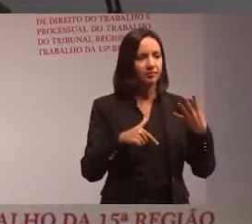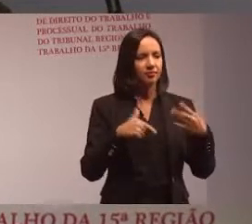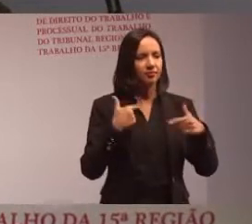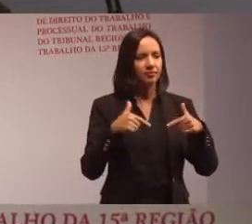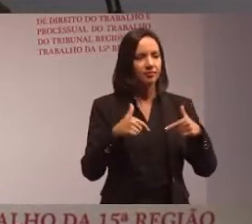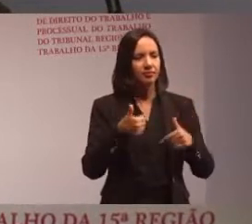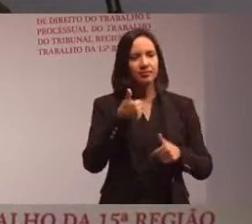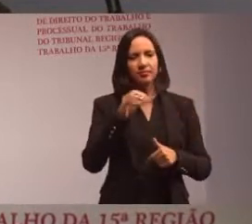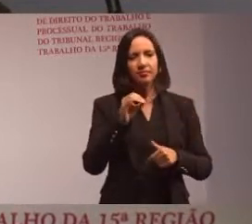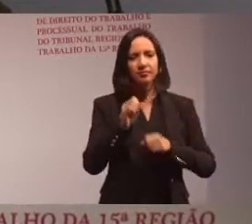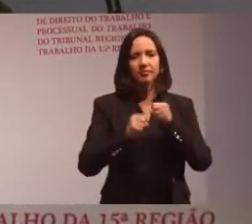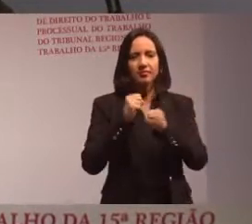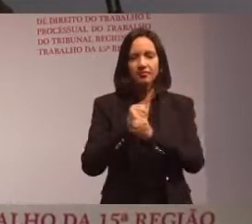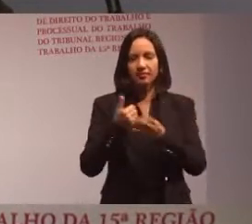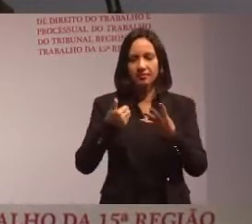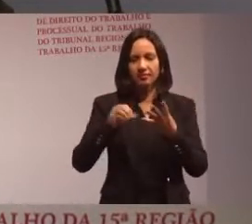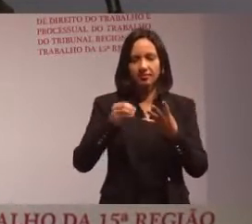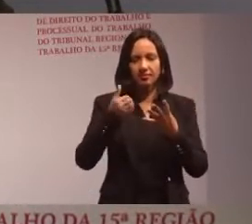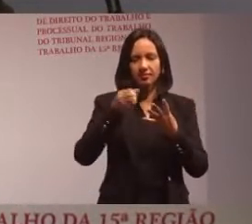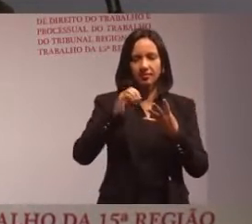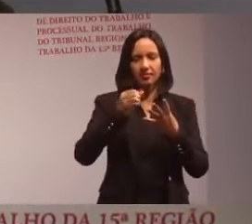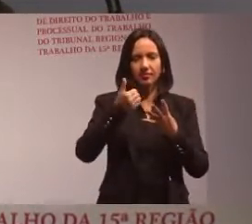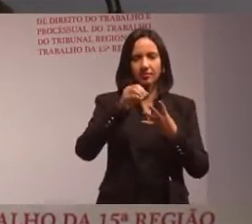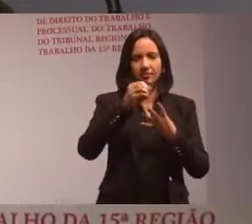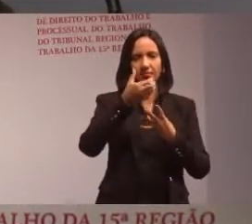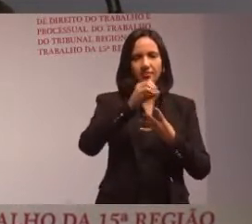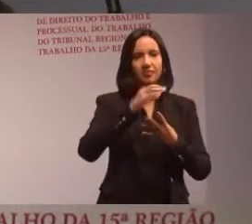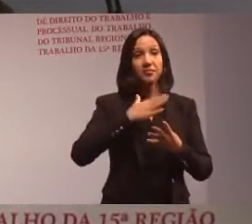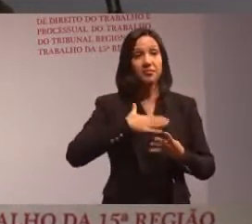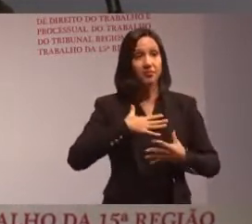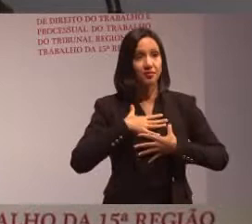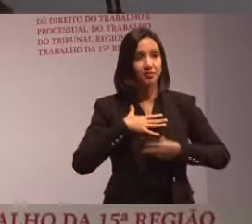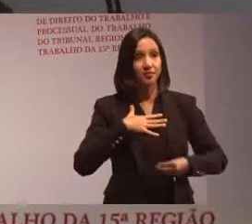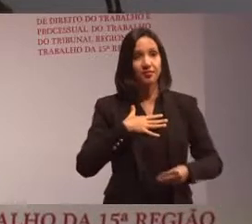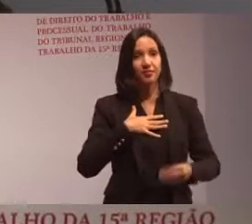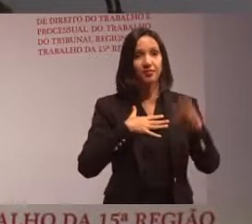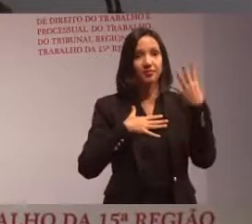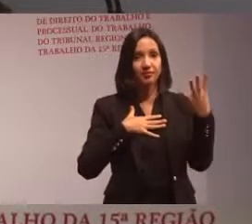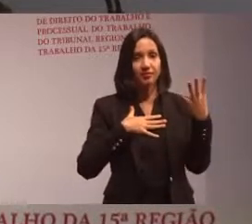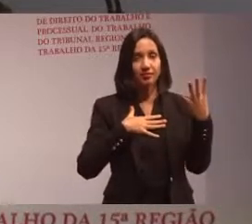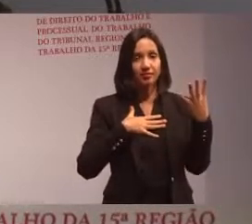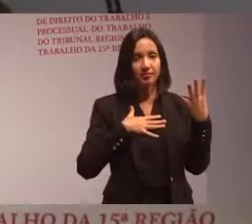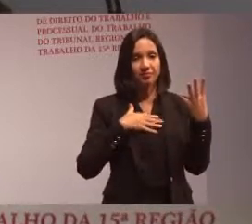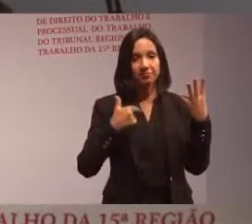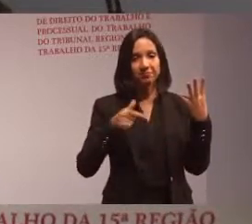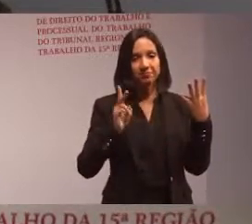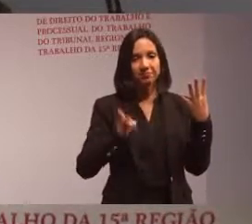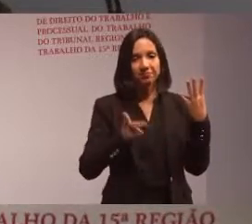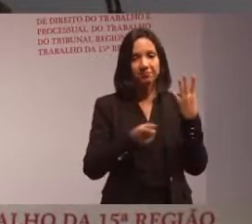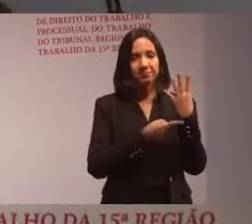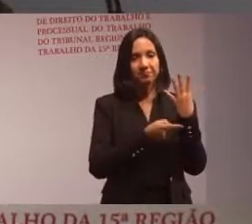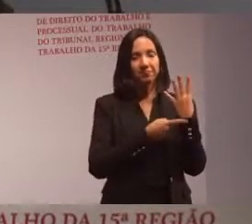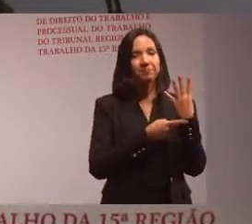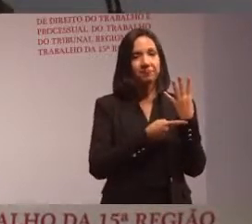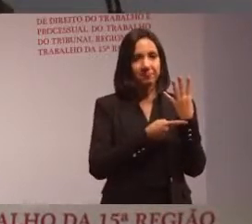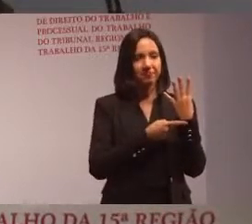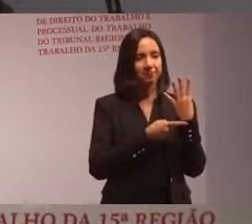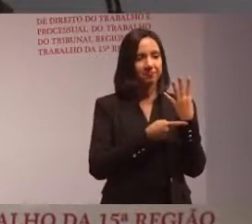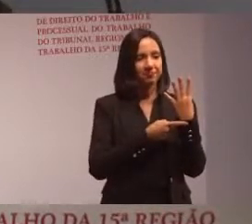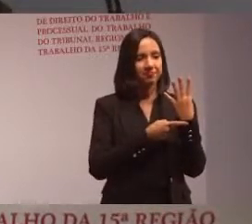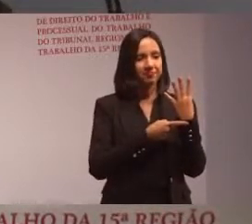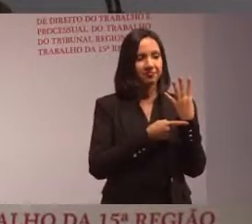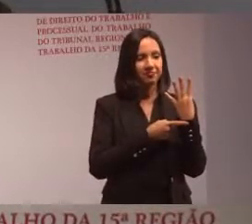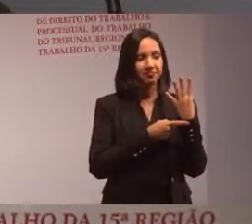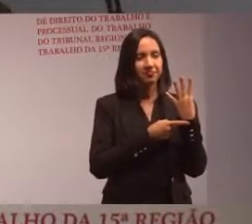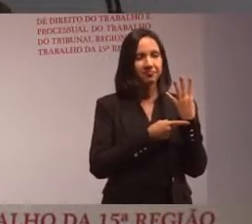com 10 anos cada um. E o meu filho tem 4 empregos ao mesmo tempo, né? Eu lembro que na